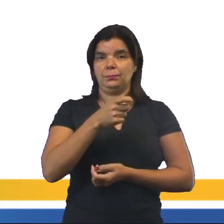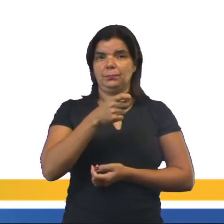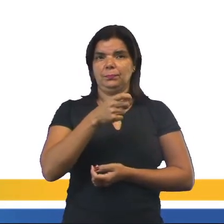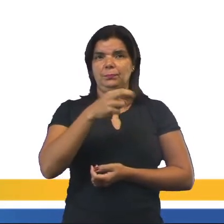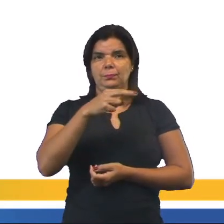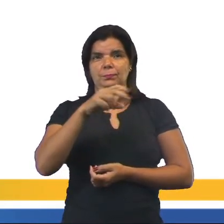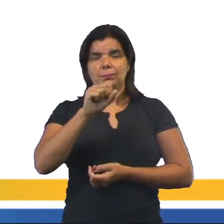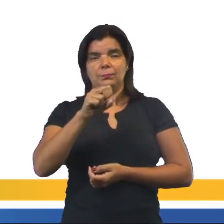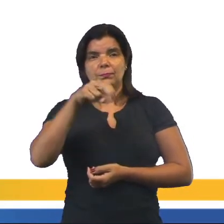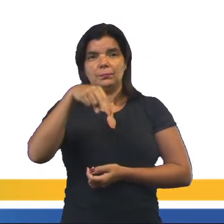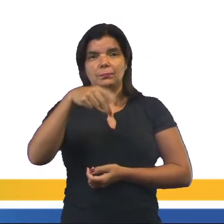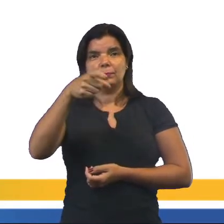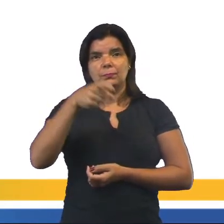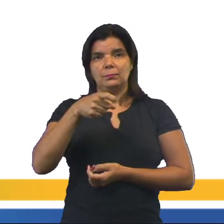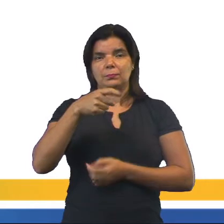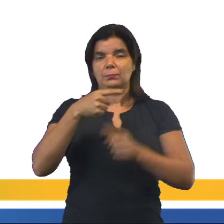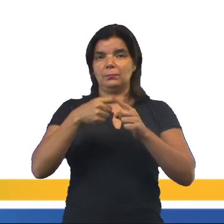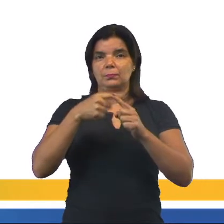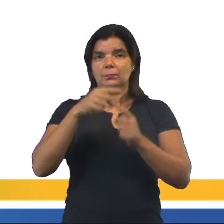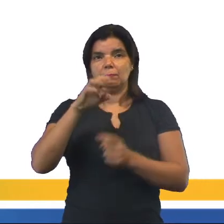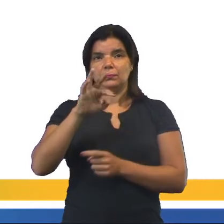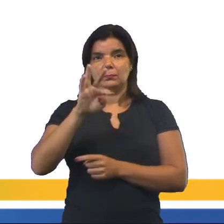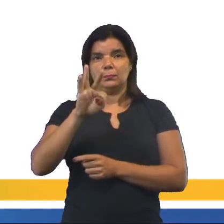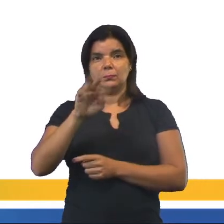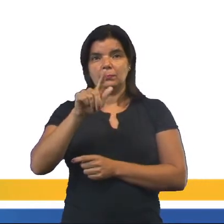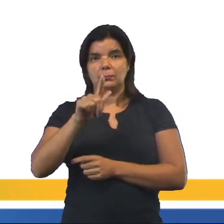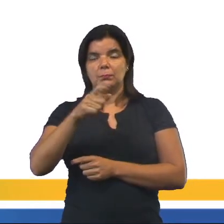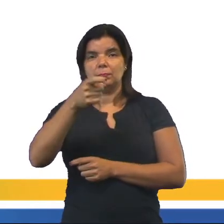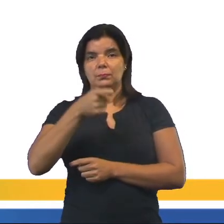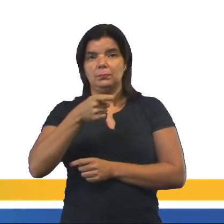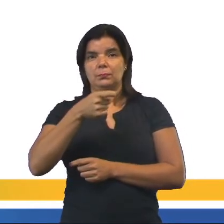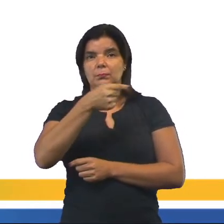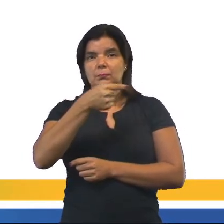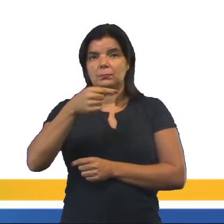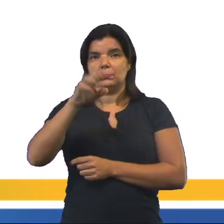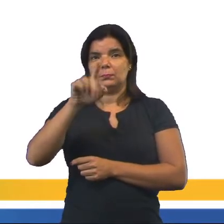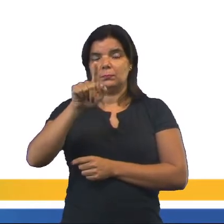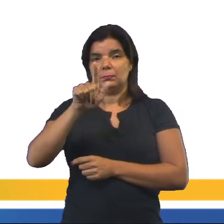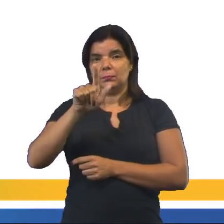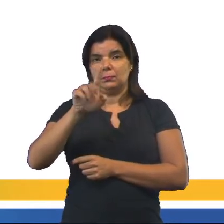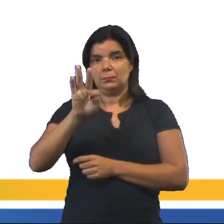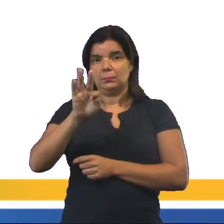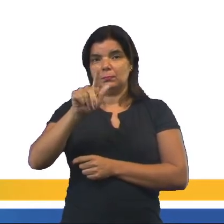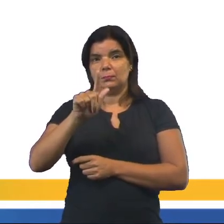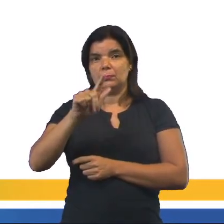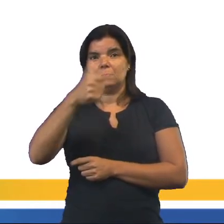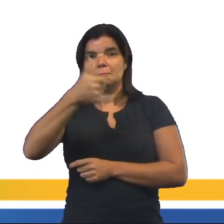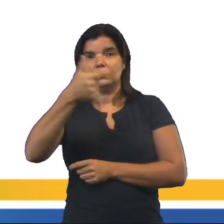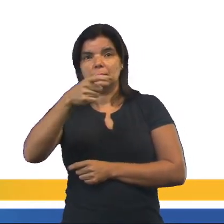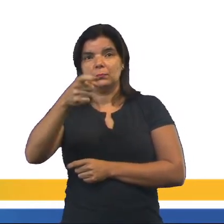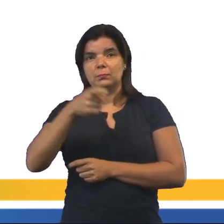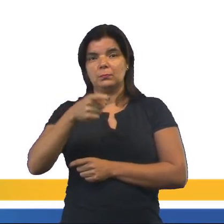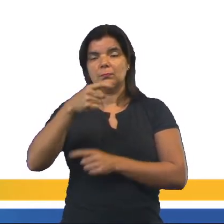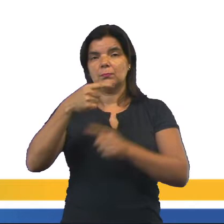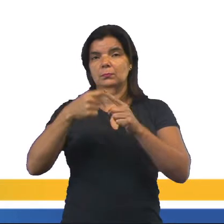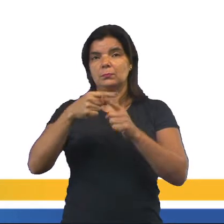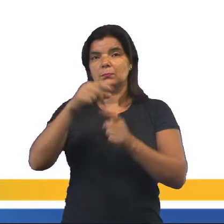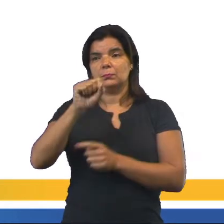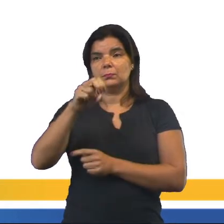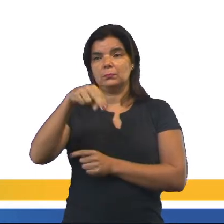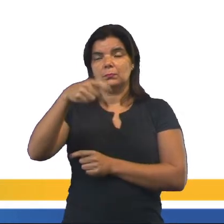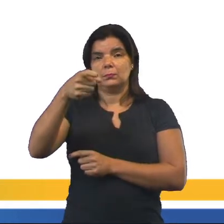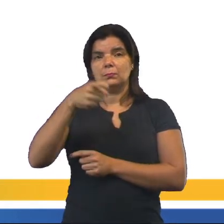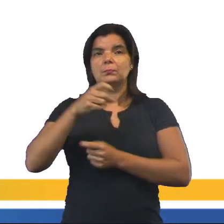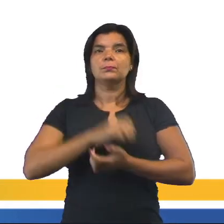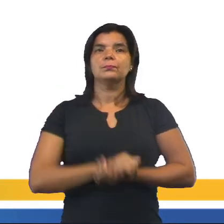a seno de x vezes a tangente de x menos a tangente ao quadrado de x vezes seno de